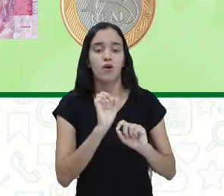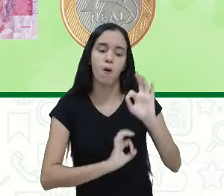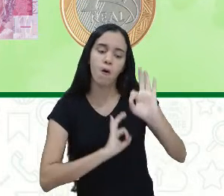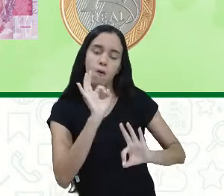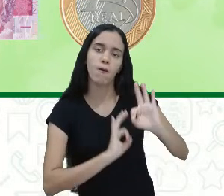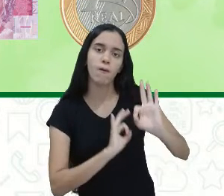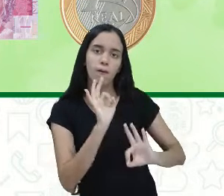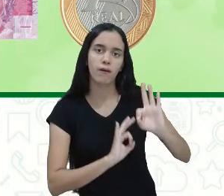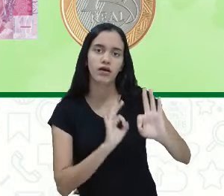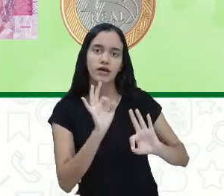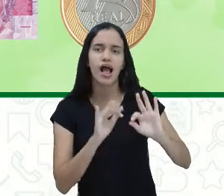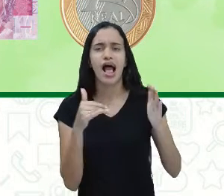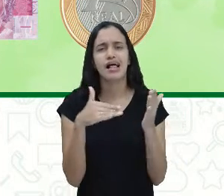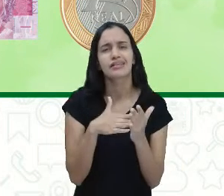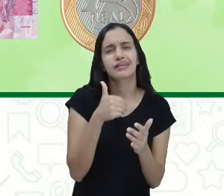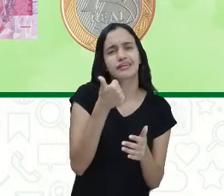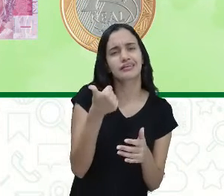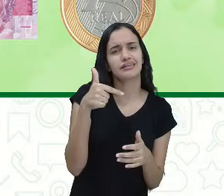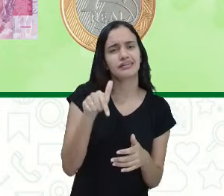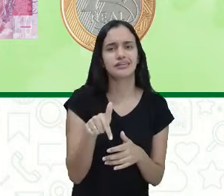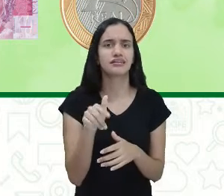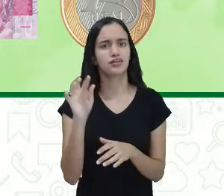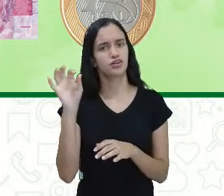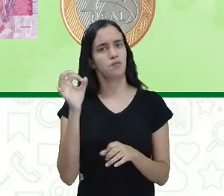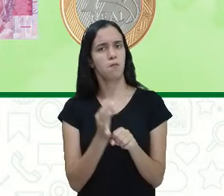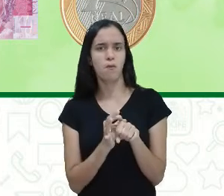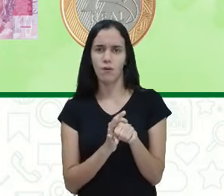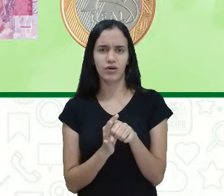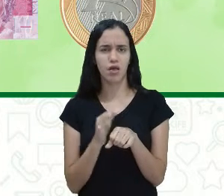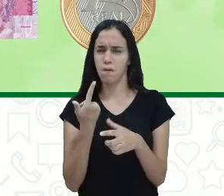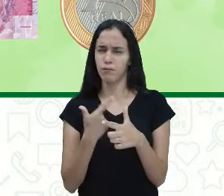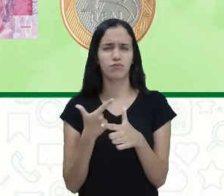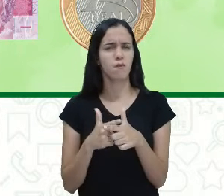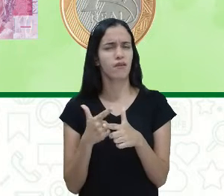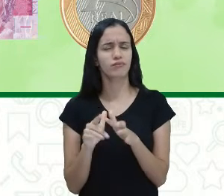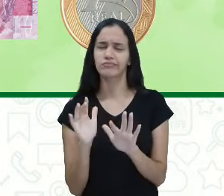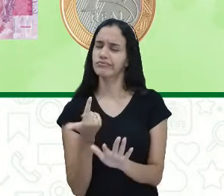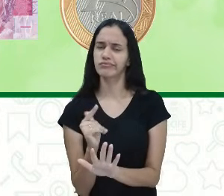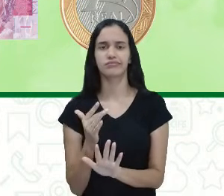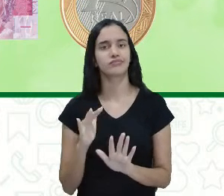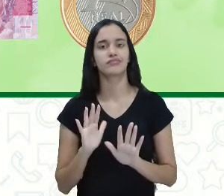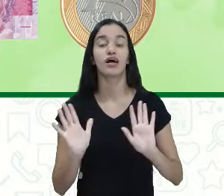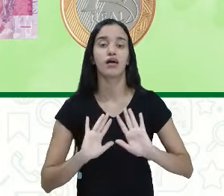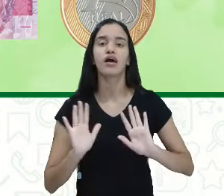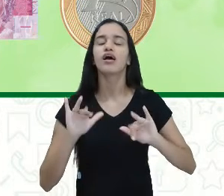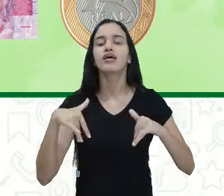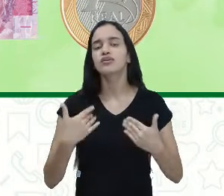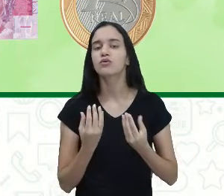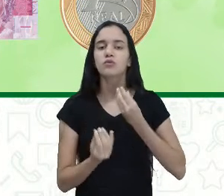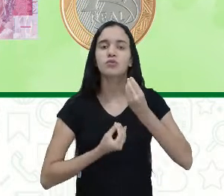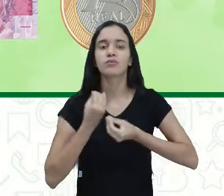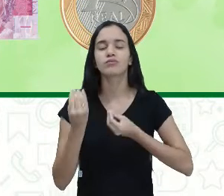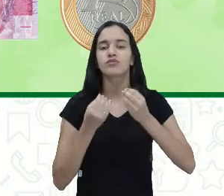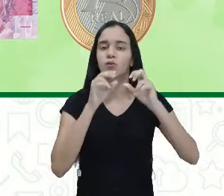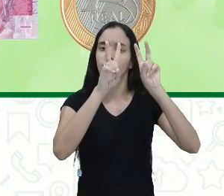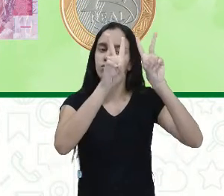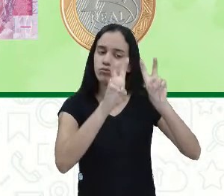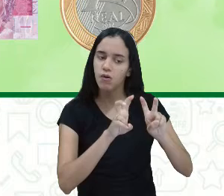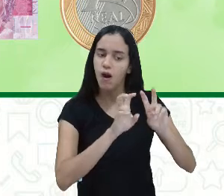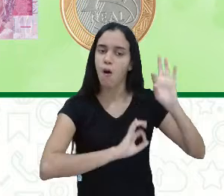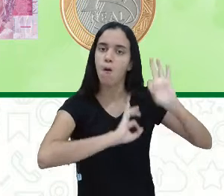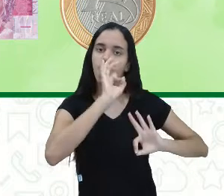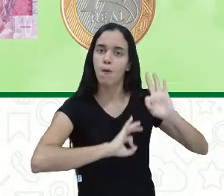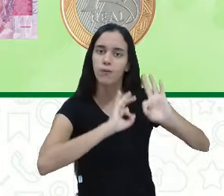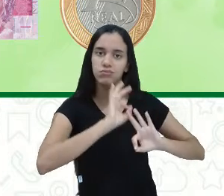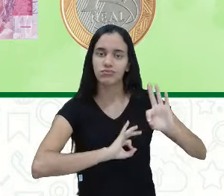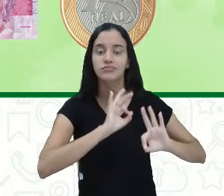arrumação até 17 moedas. Não teria problema, certo? Então, como ficou ali definido, aí